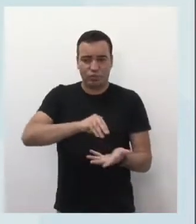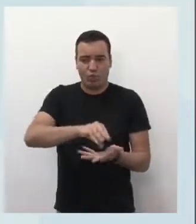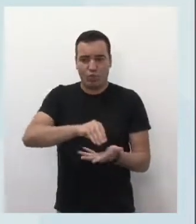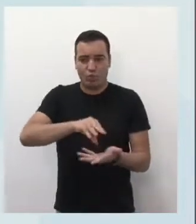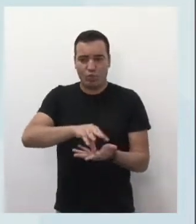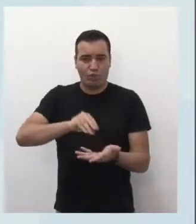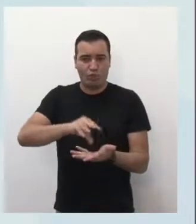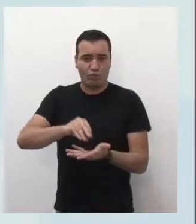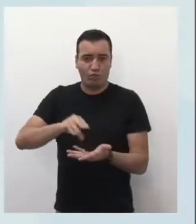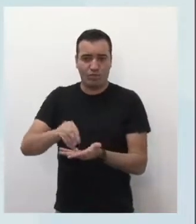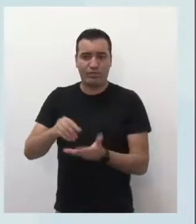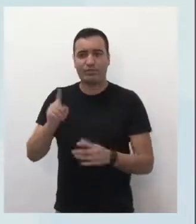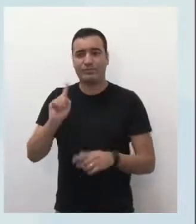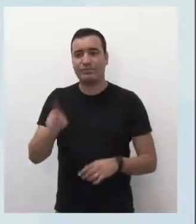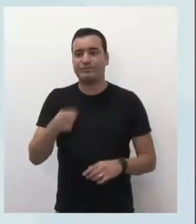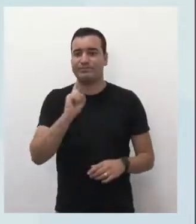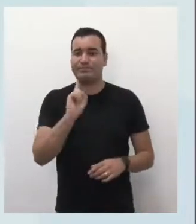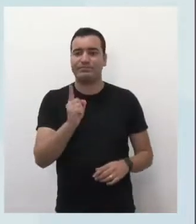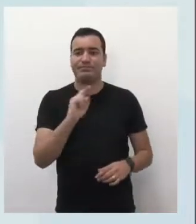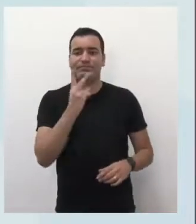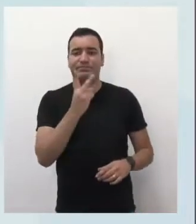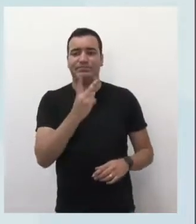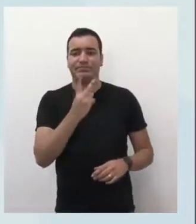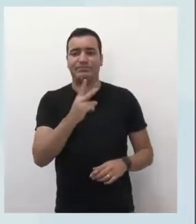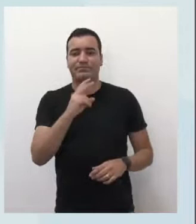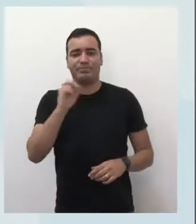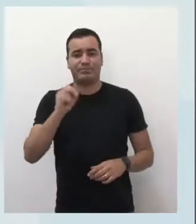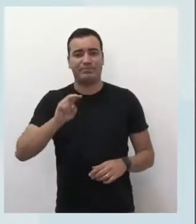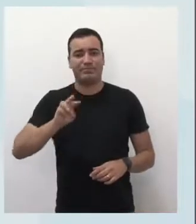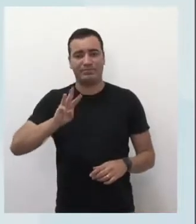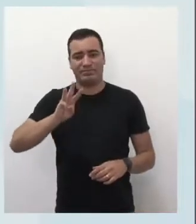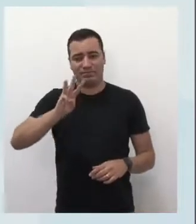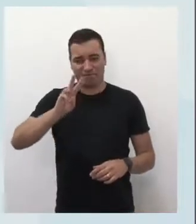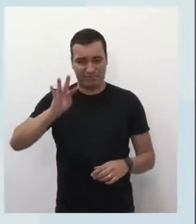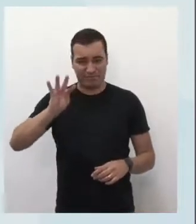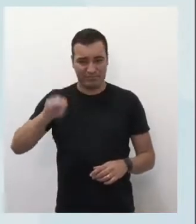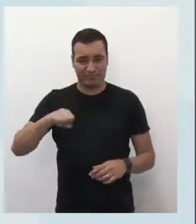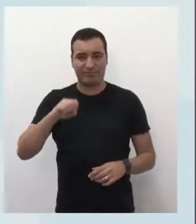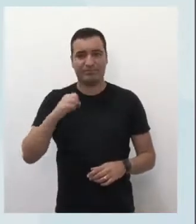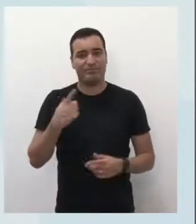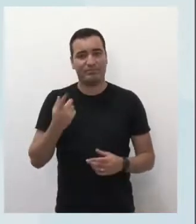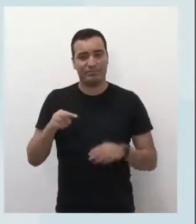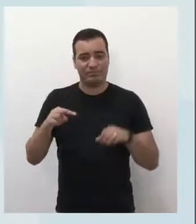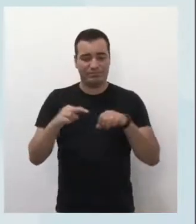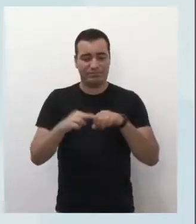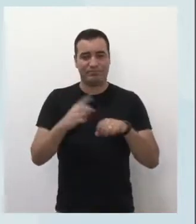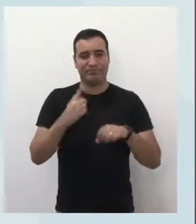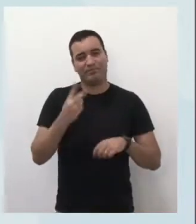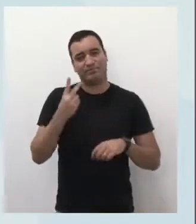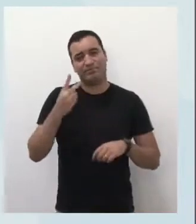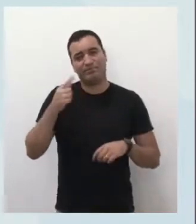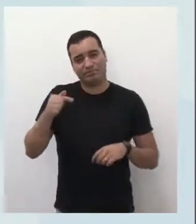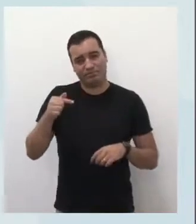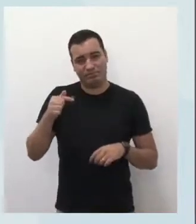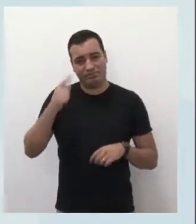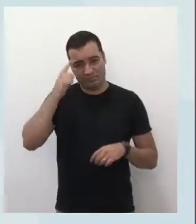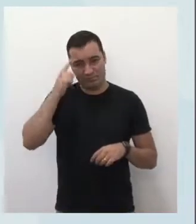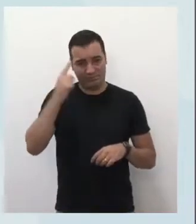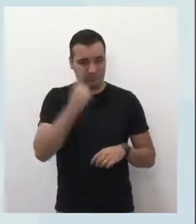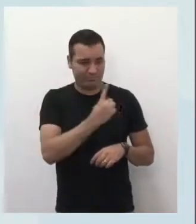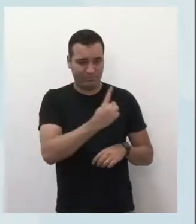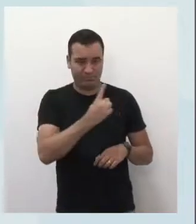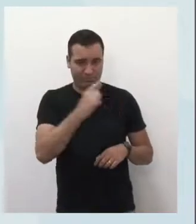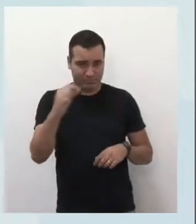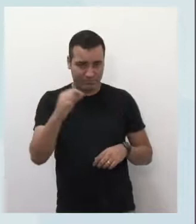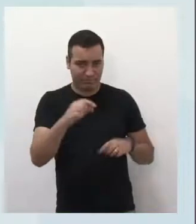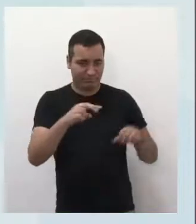1250 watts, tensão de voltagem 127 volts, ou seja, vou ligar na tomada